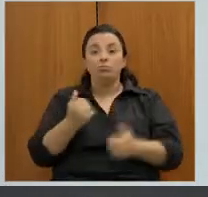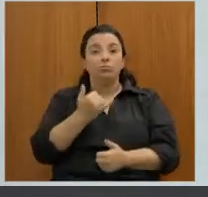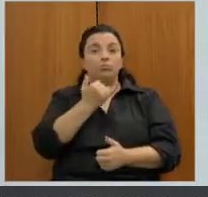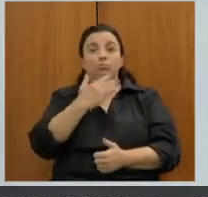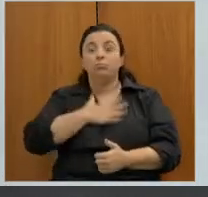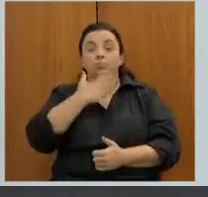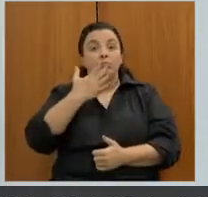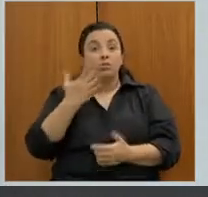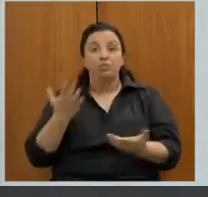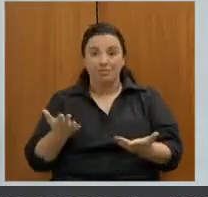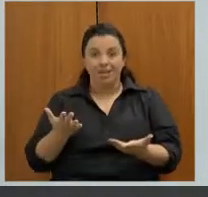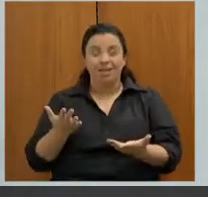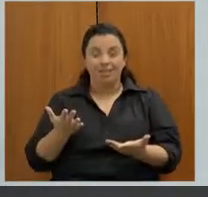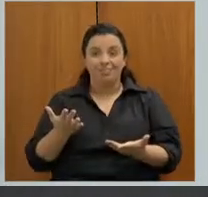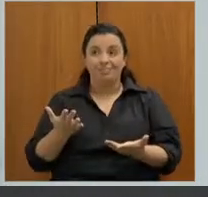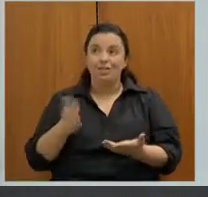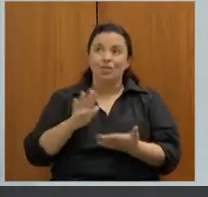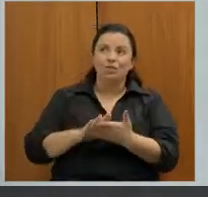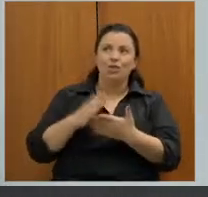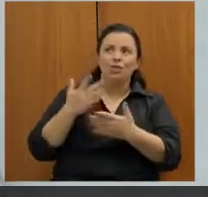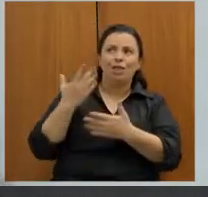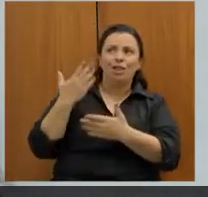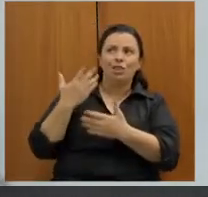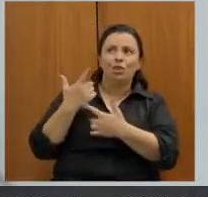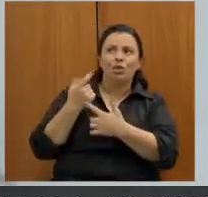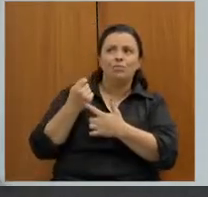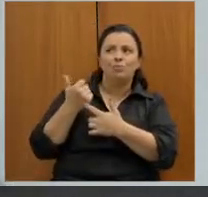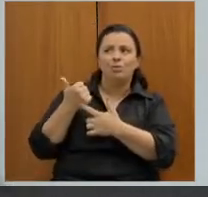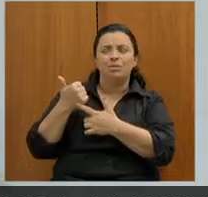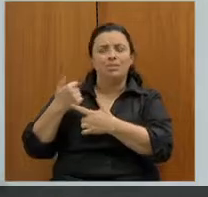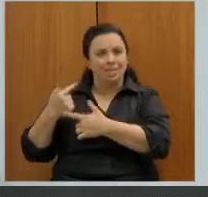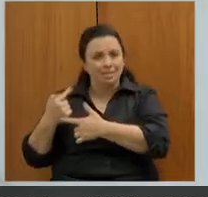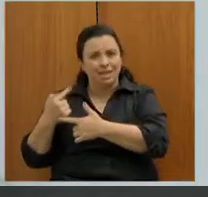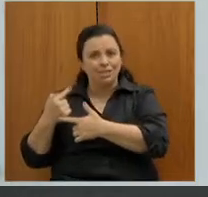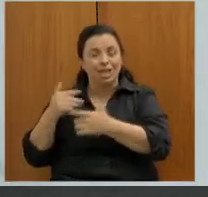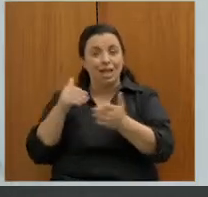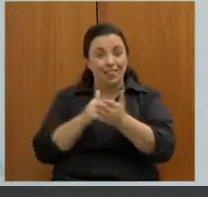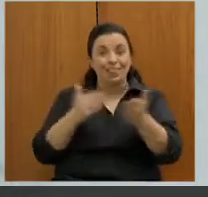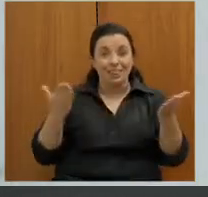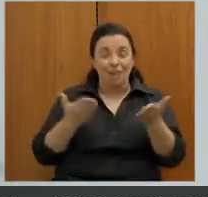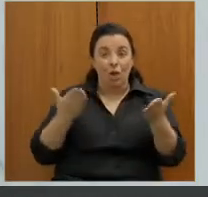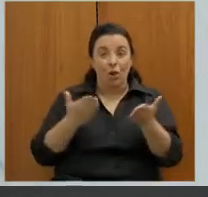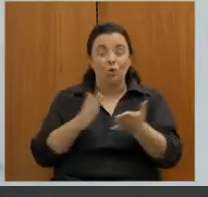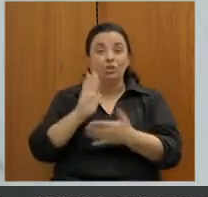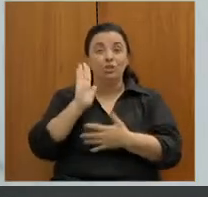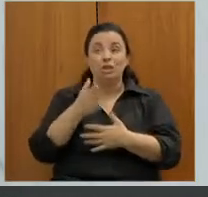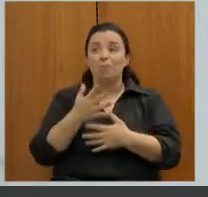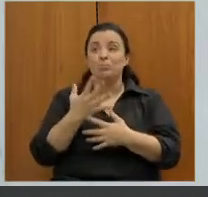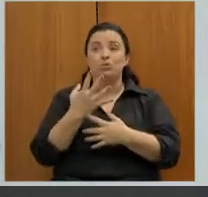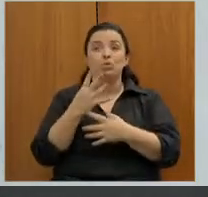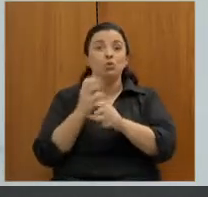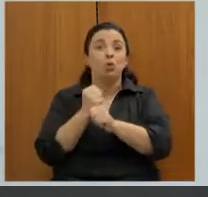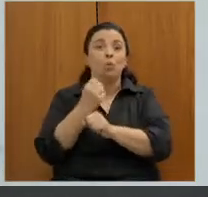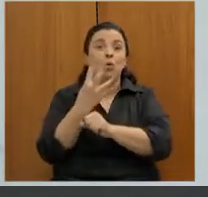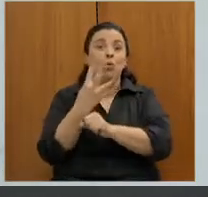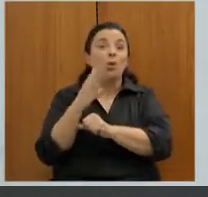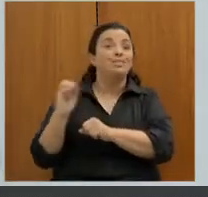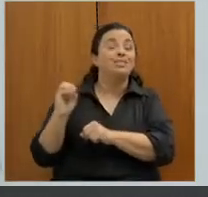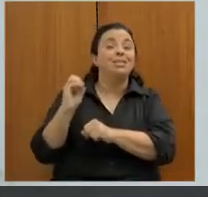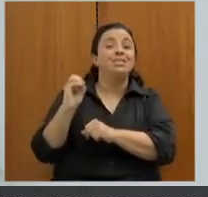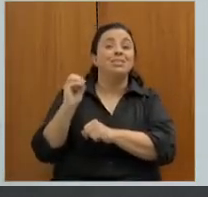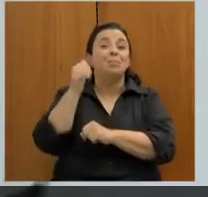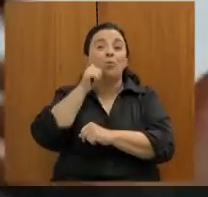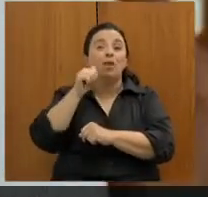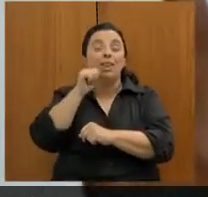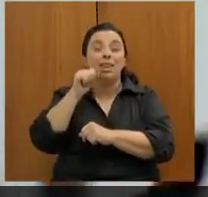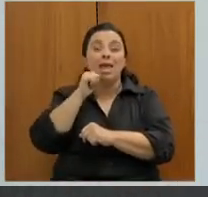já se passaram mais de 400 400 mulheres por mim né o ato seu ajudando pegando